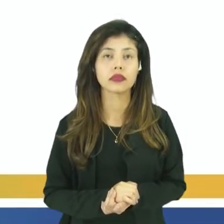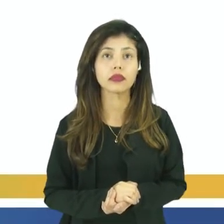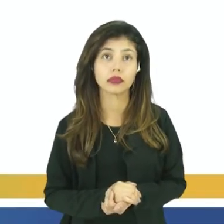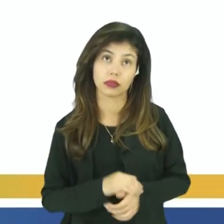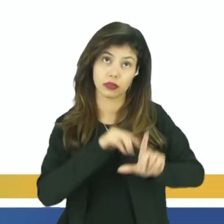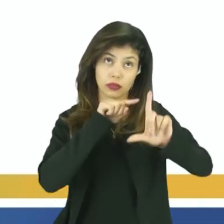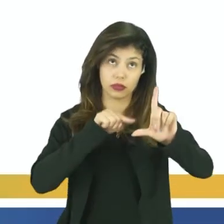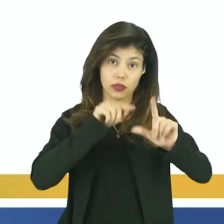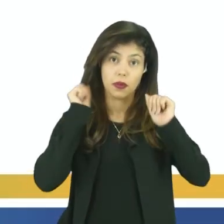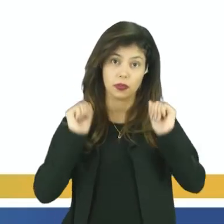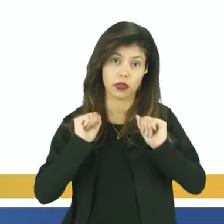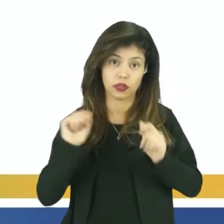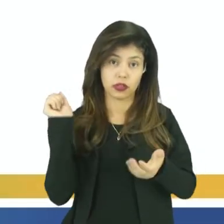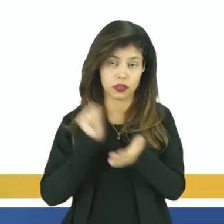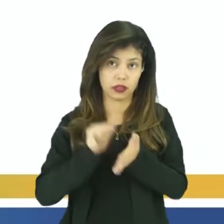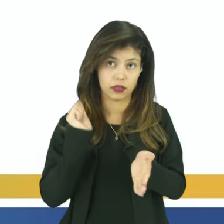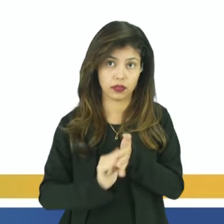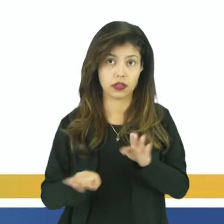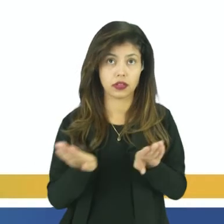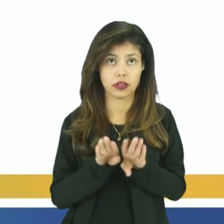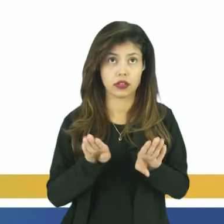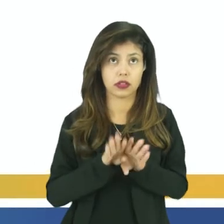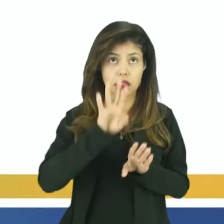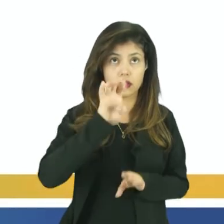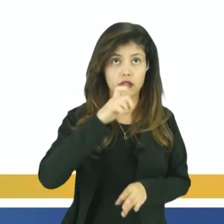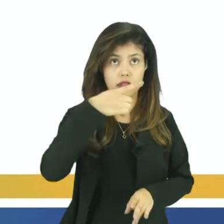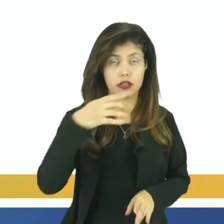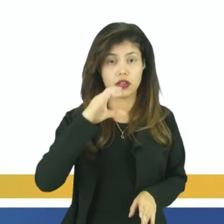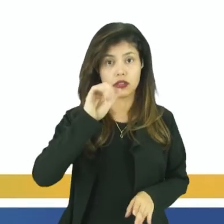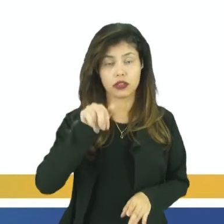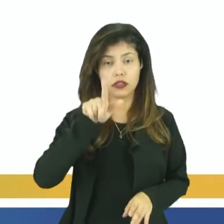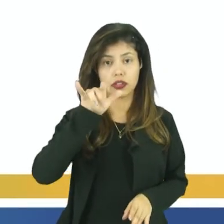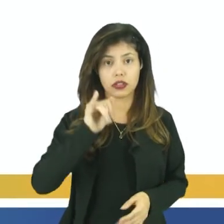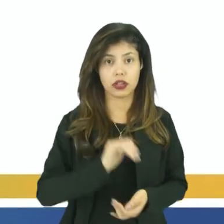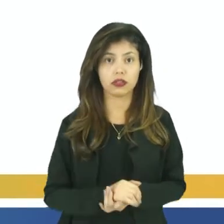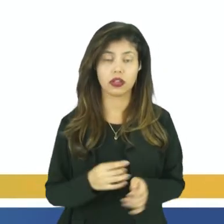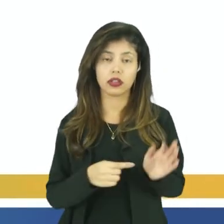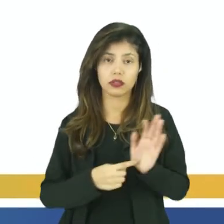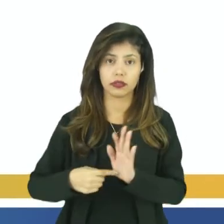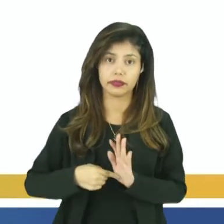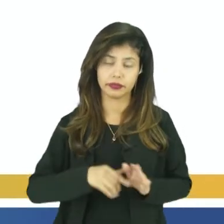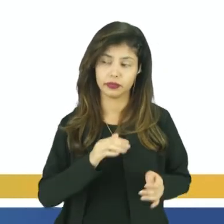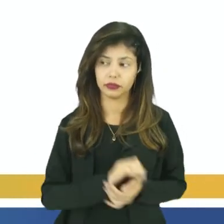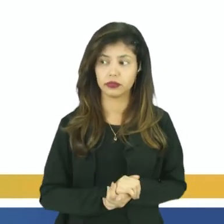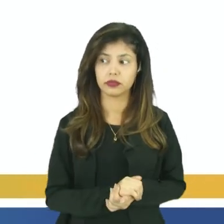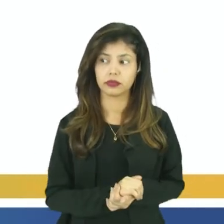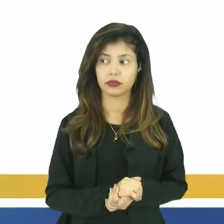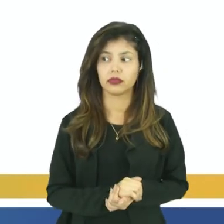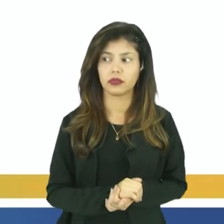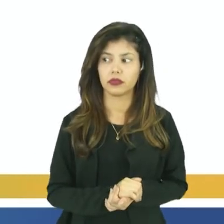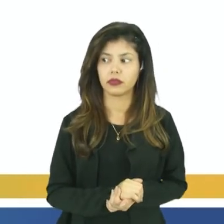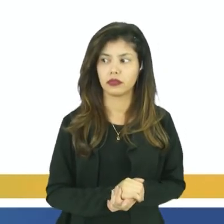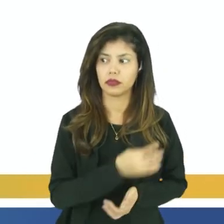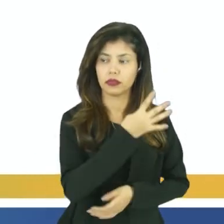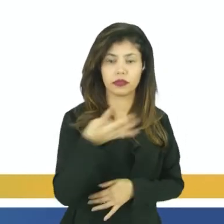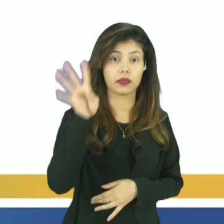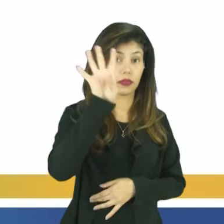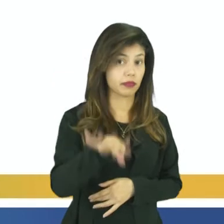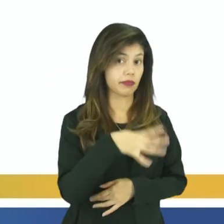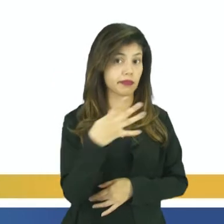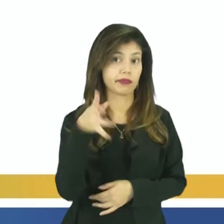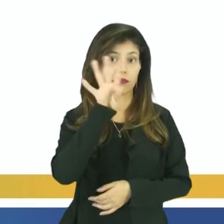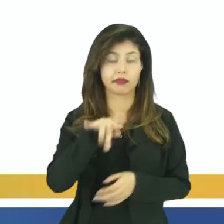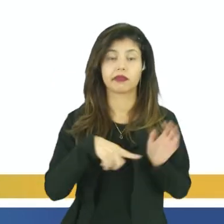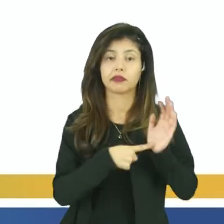Os gráficos eles podem ser construídos também no Excel. E aí nós trouxemos um exemplo para vocês verificarem